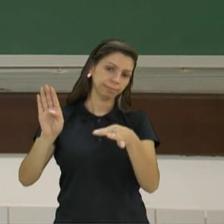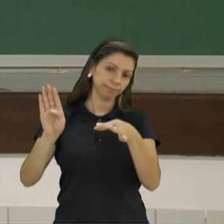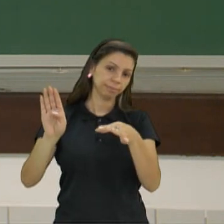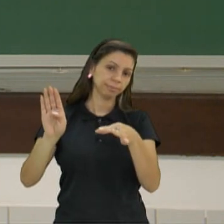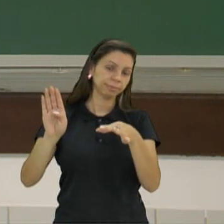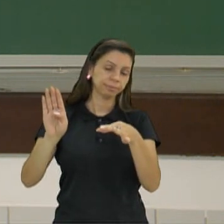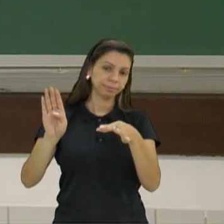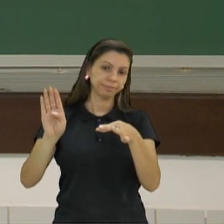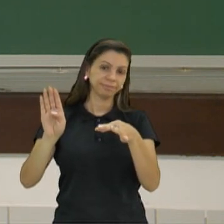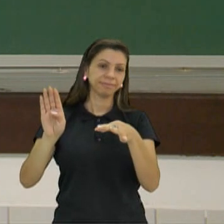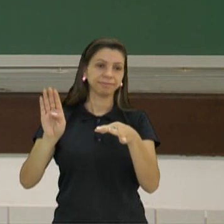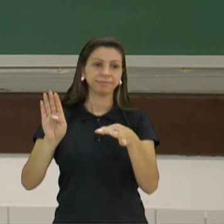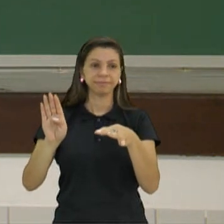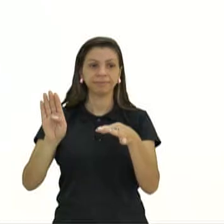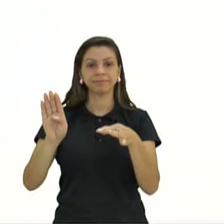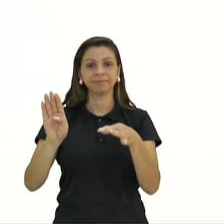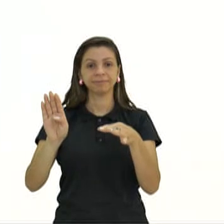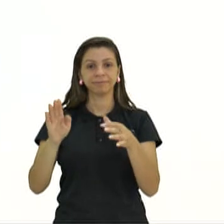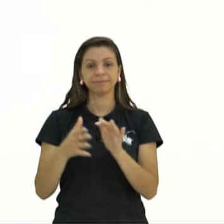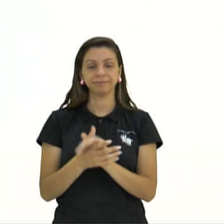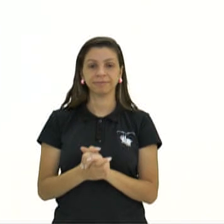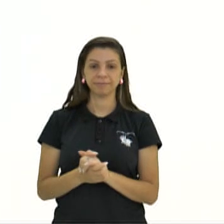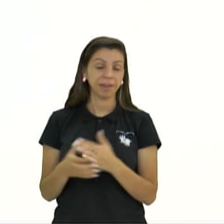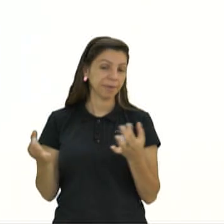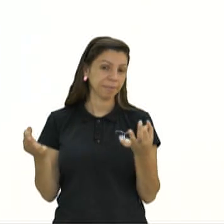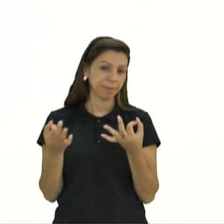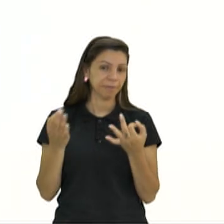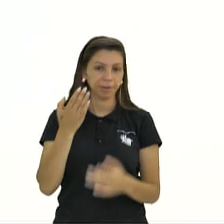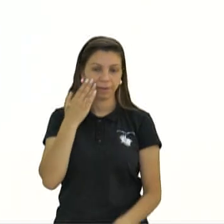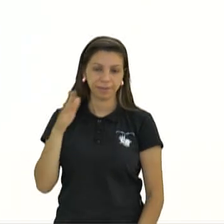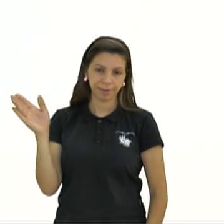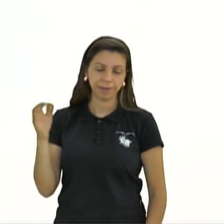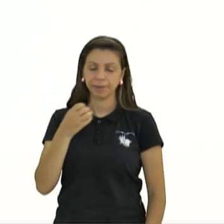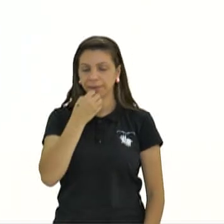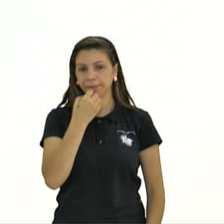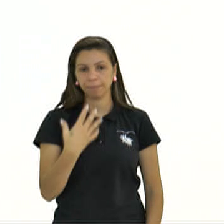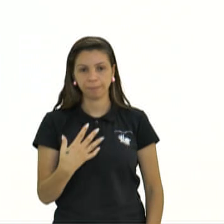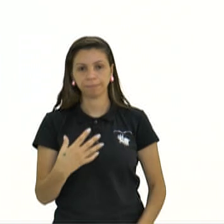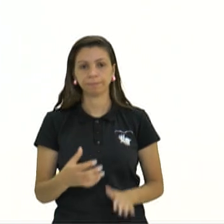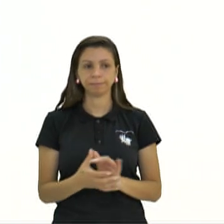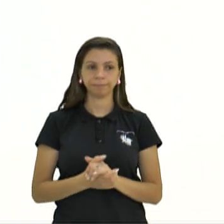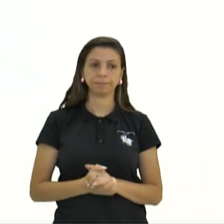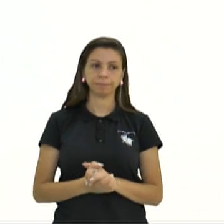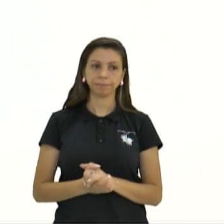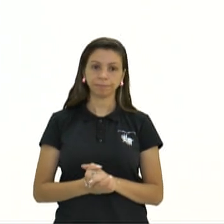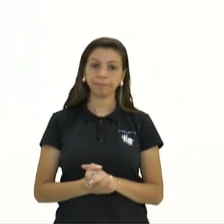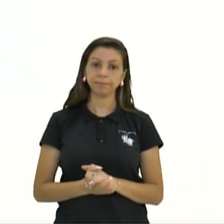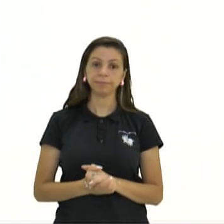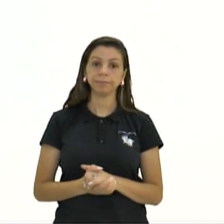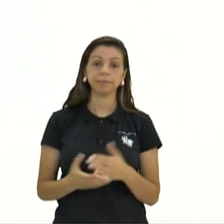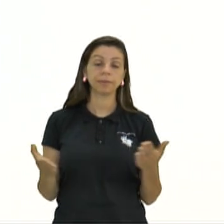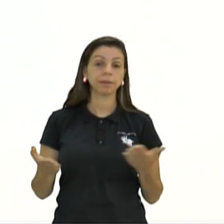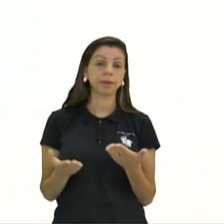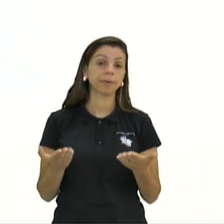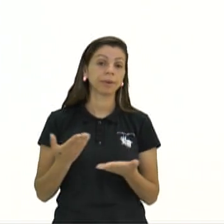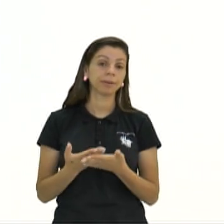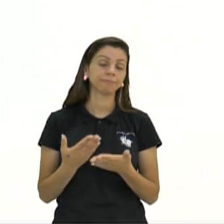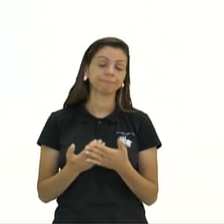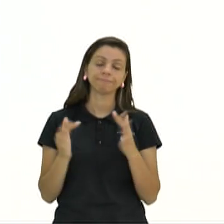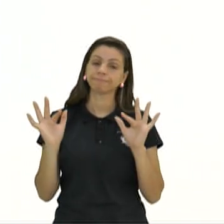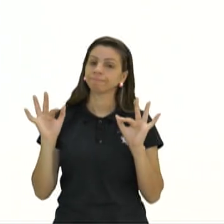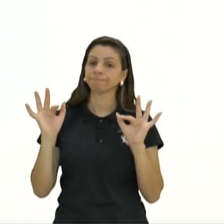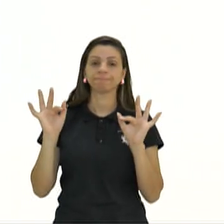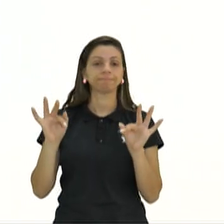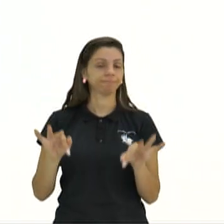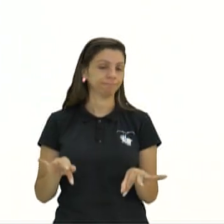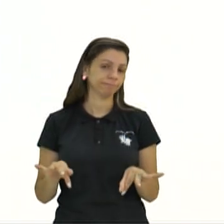você marcou. A letra B é a correta. Que bom, né? Pessoal, a nossa aula está chegando ao